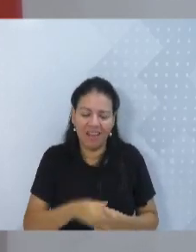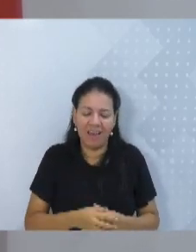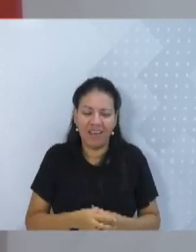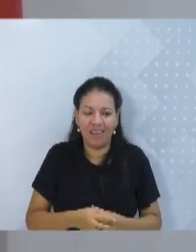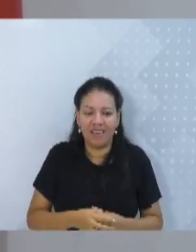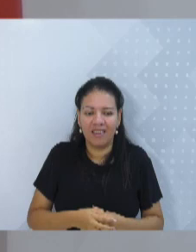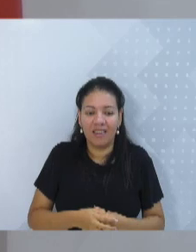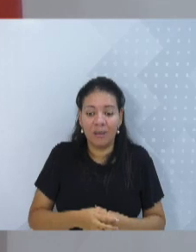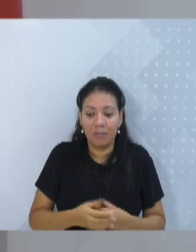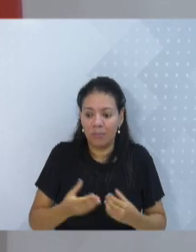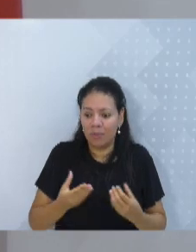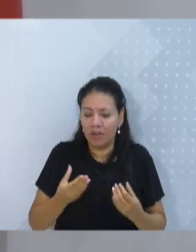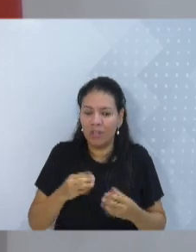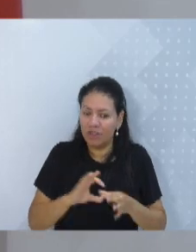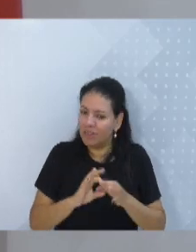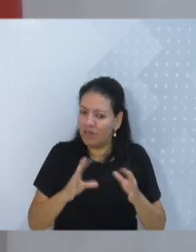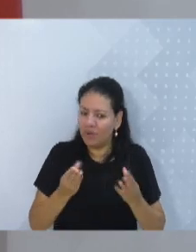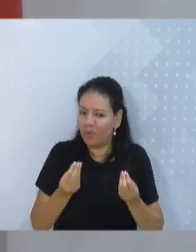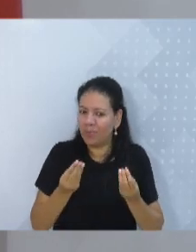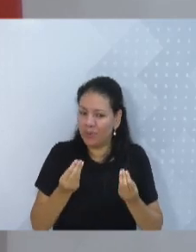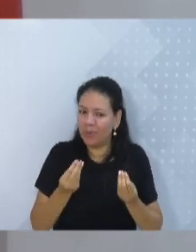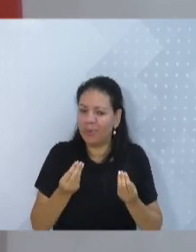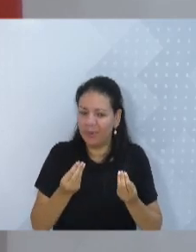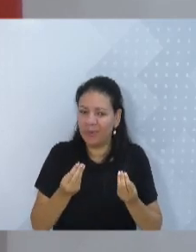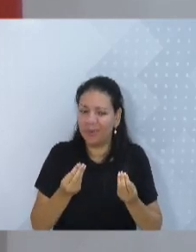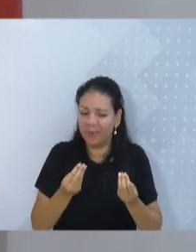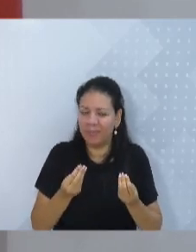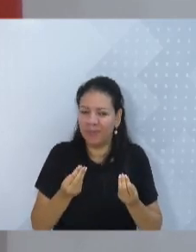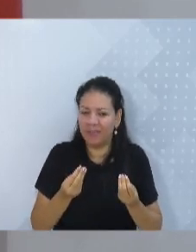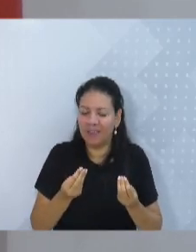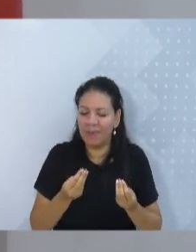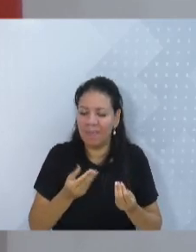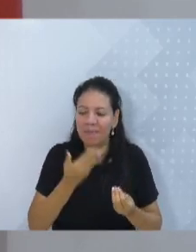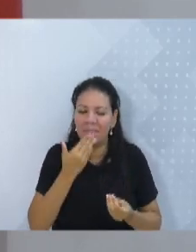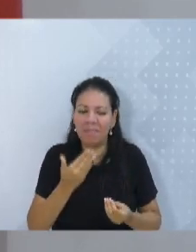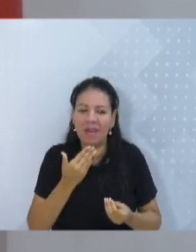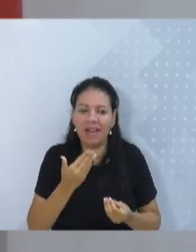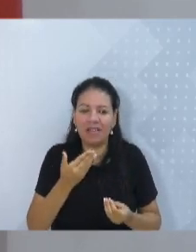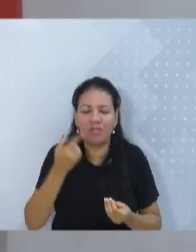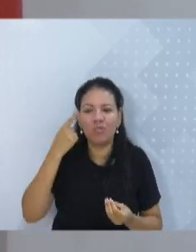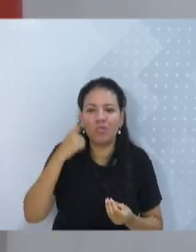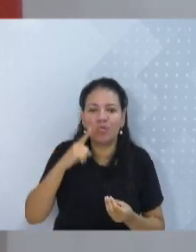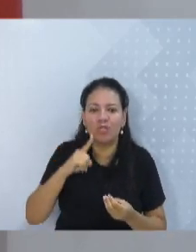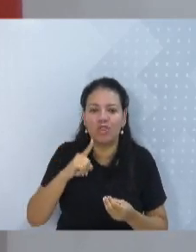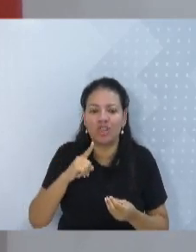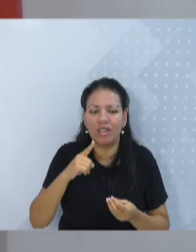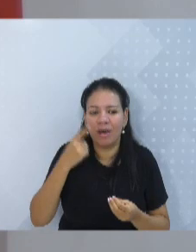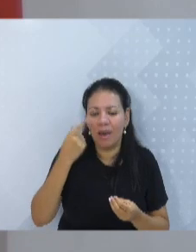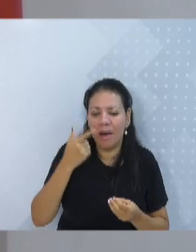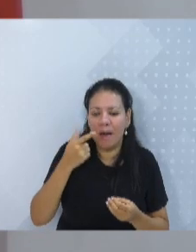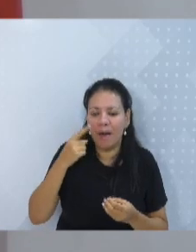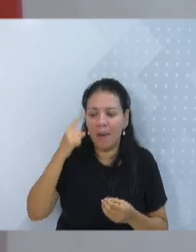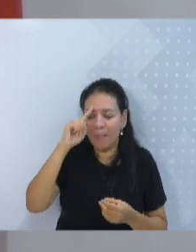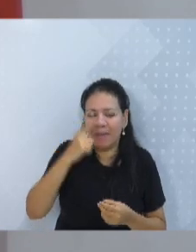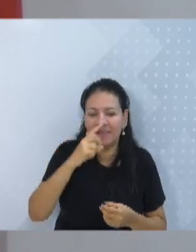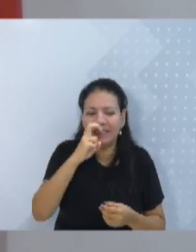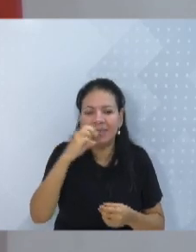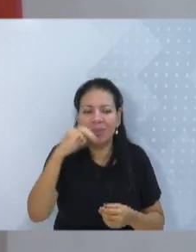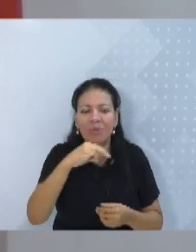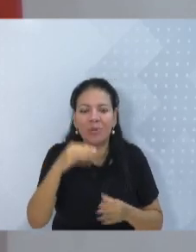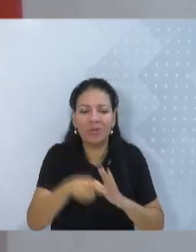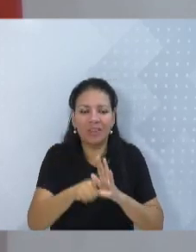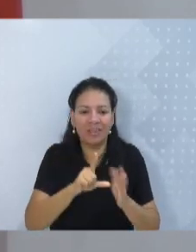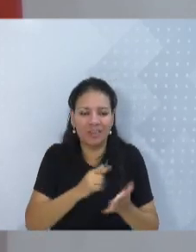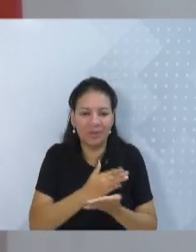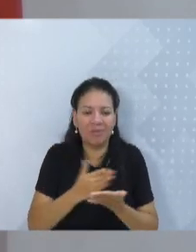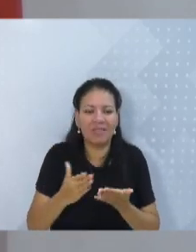eu deixo ela muito André muito no aperto porque ela me pede um dia anterior para mandar um áudio eu mando cinco minutos antes de começar o programa O